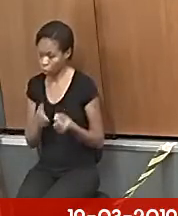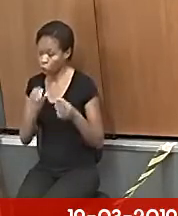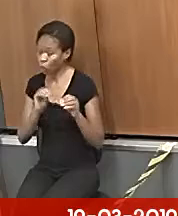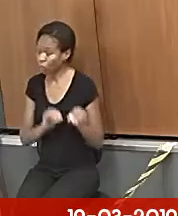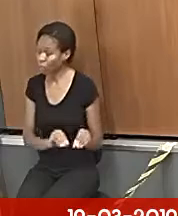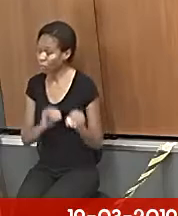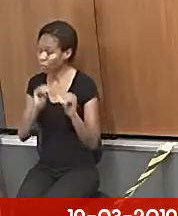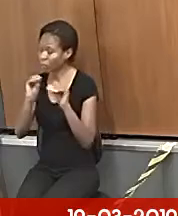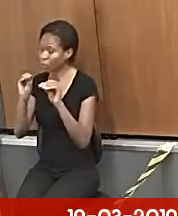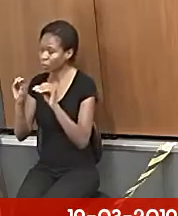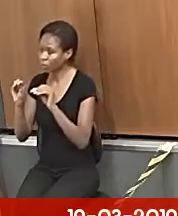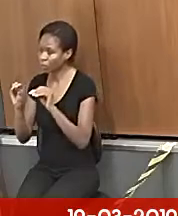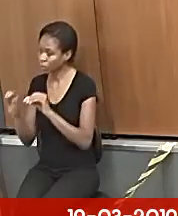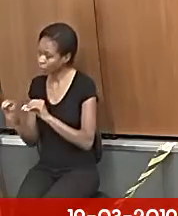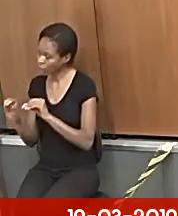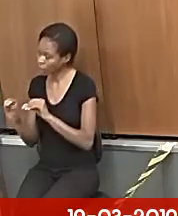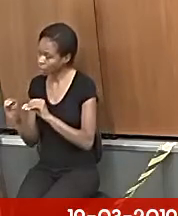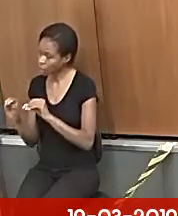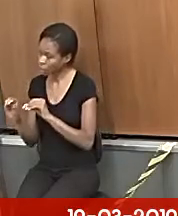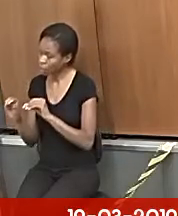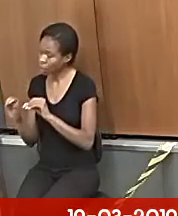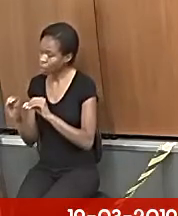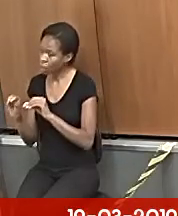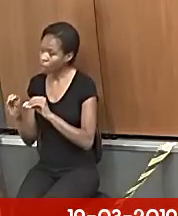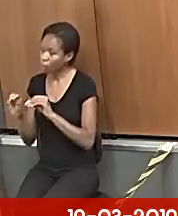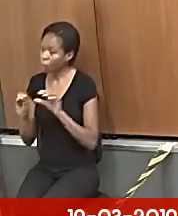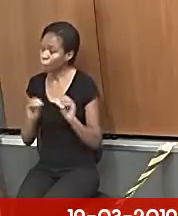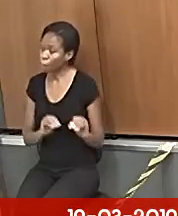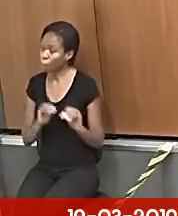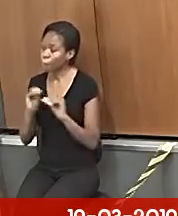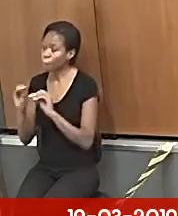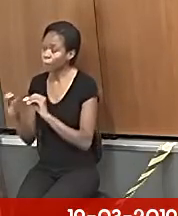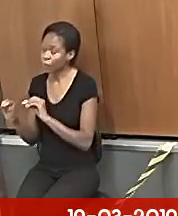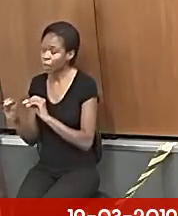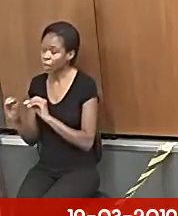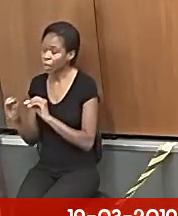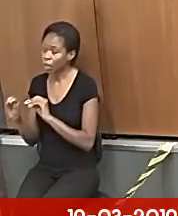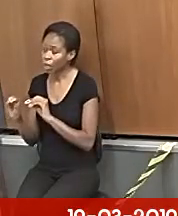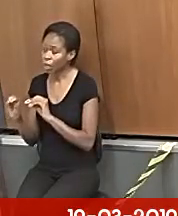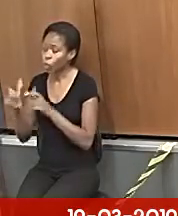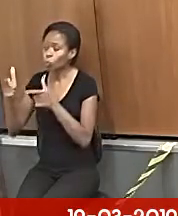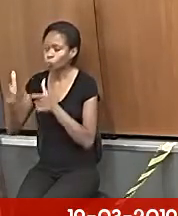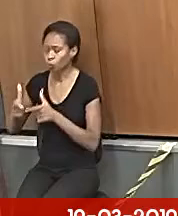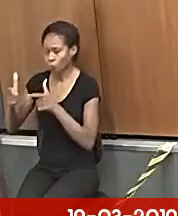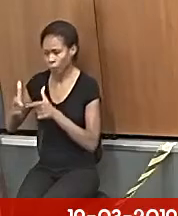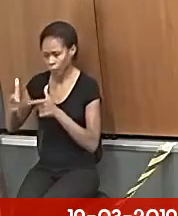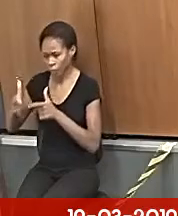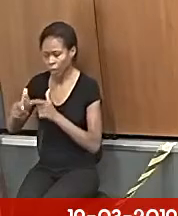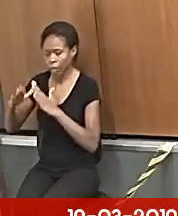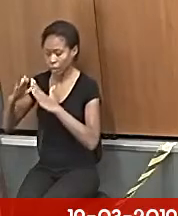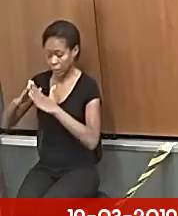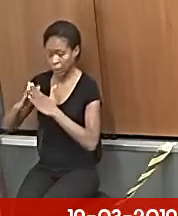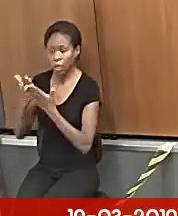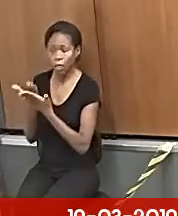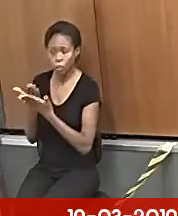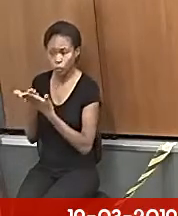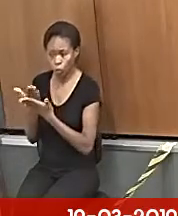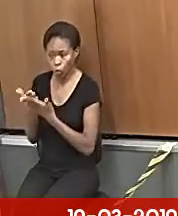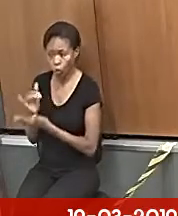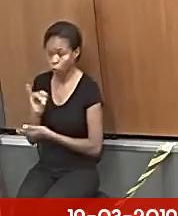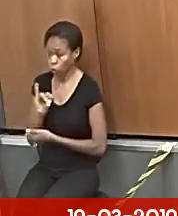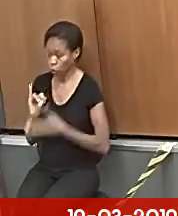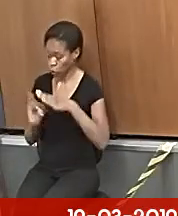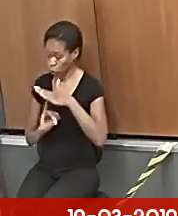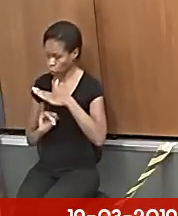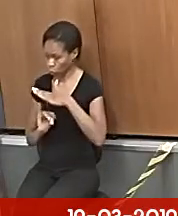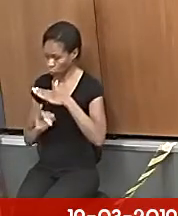não era transferir designar que seja na escola é do estudo são rafael